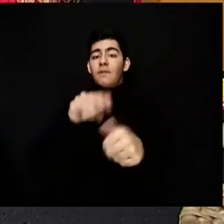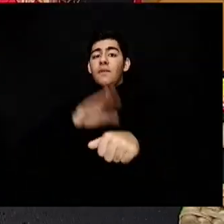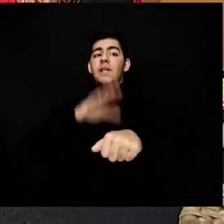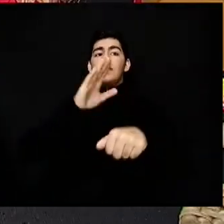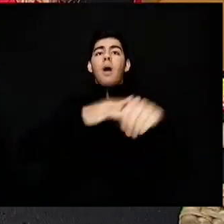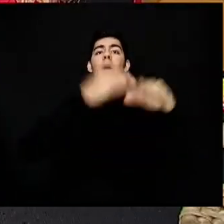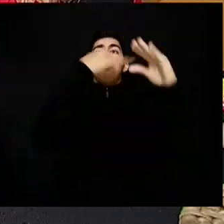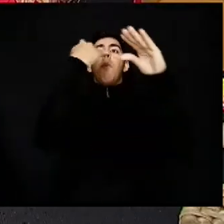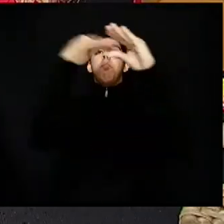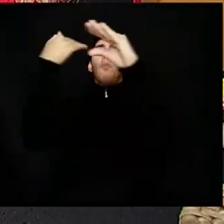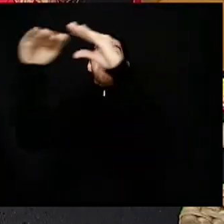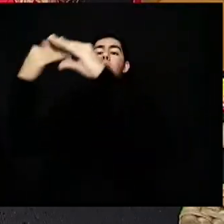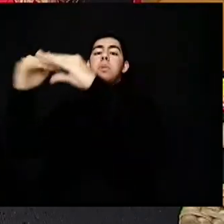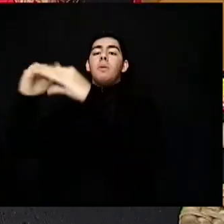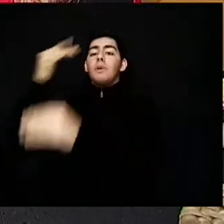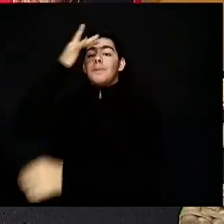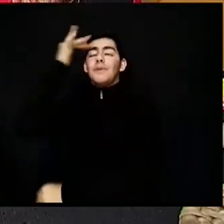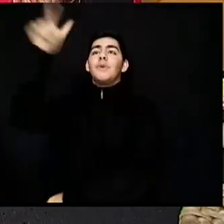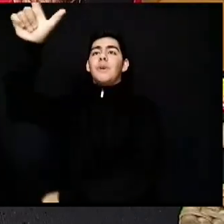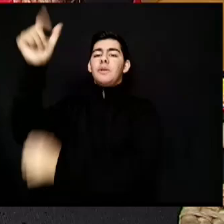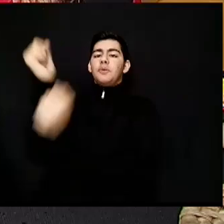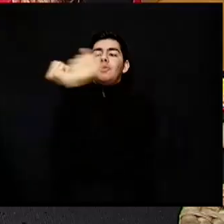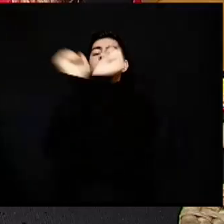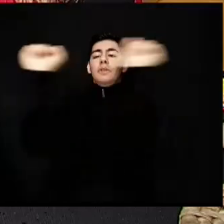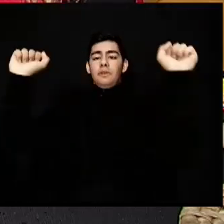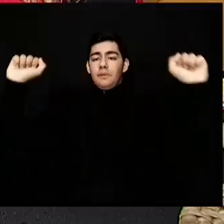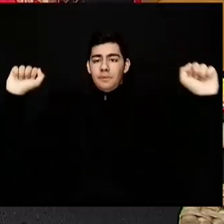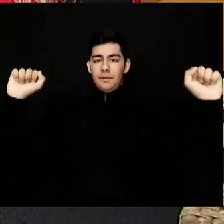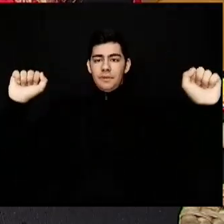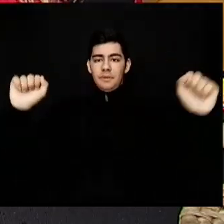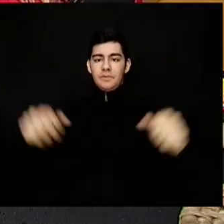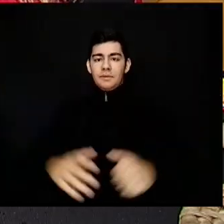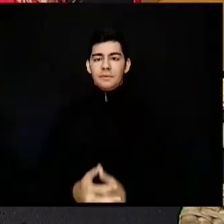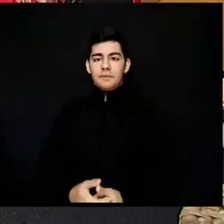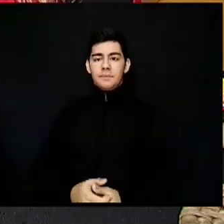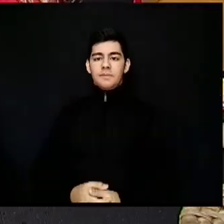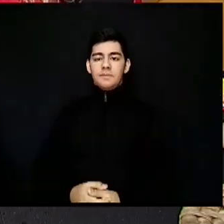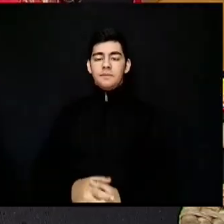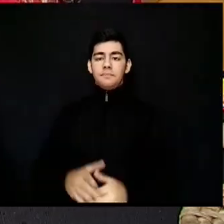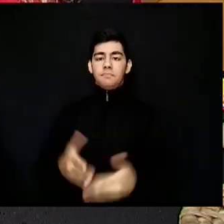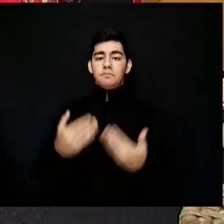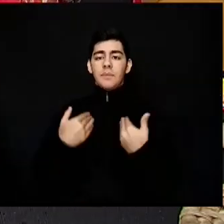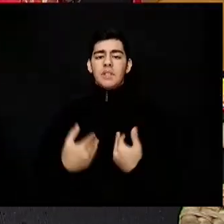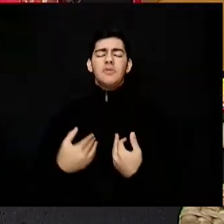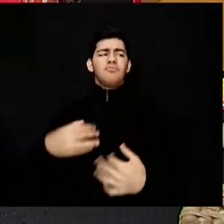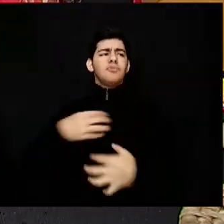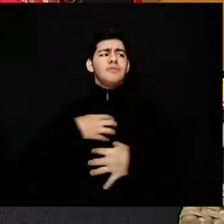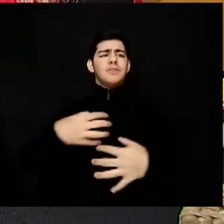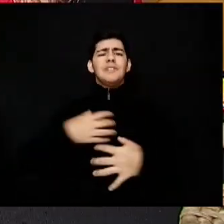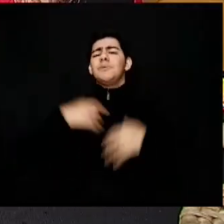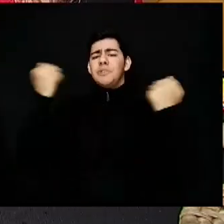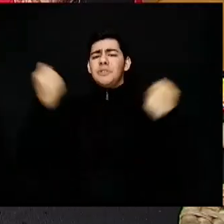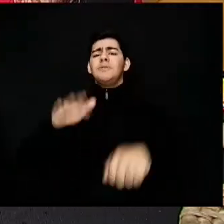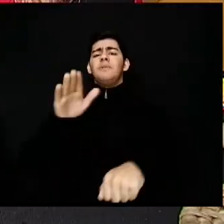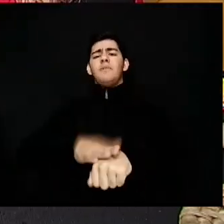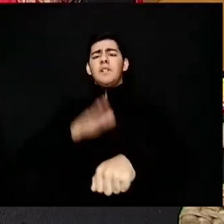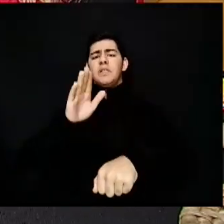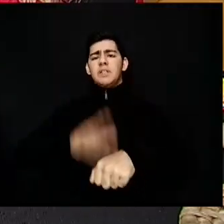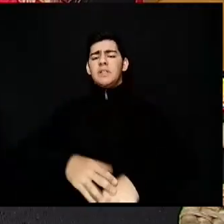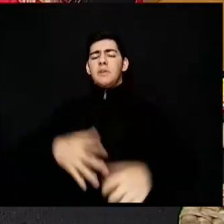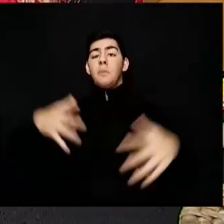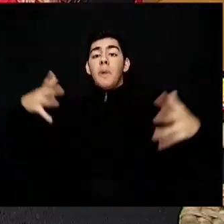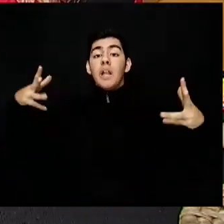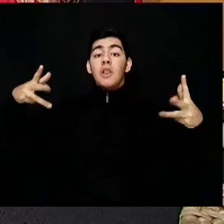situações desafiadoras não me inibiram, né? Eu me senti impulsionada para mostrar para todo mundo como eu gosto e como